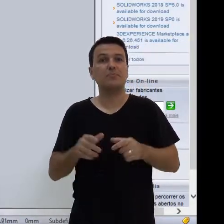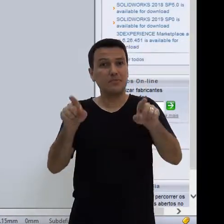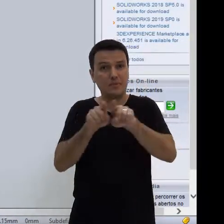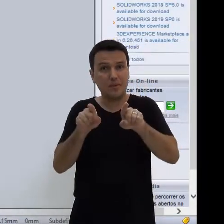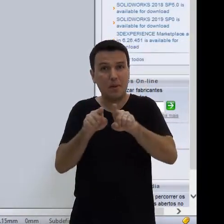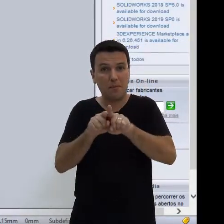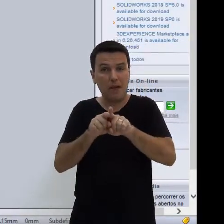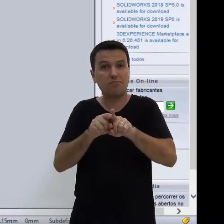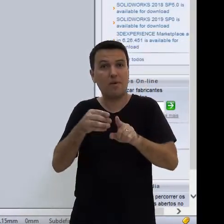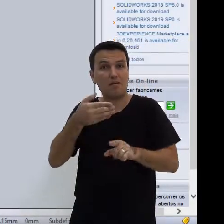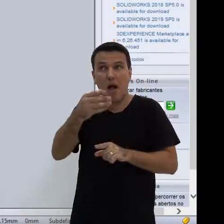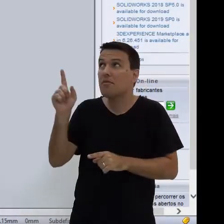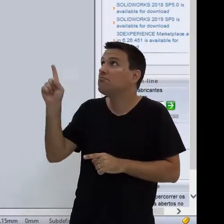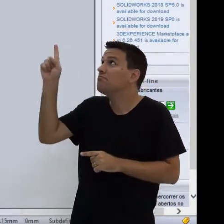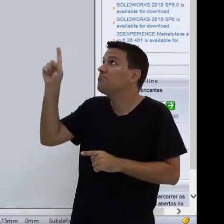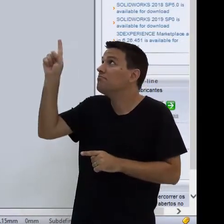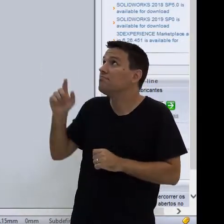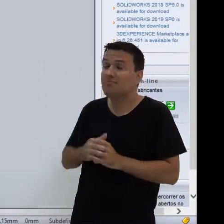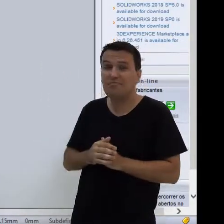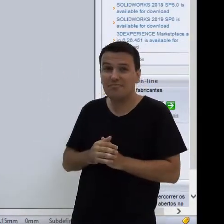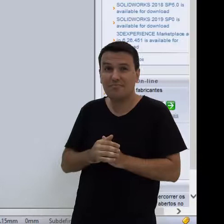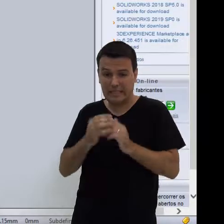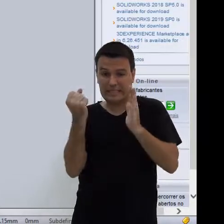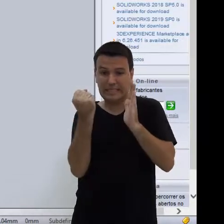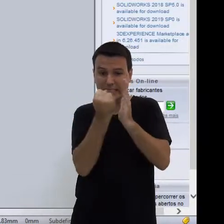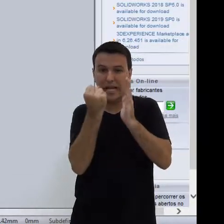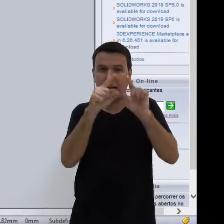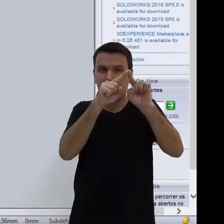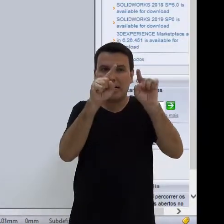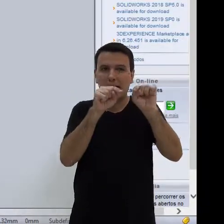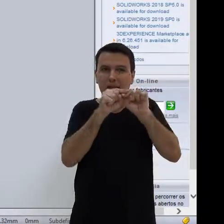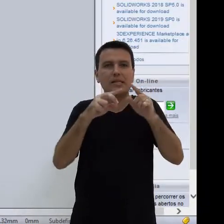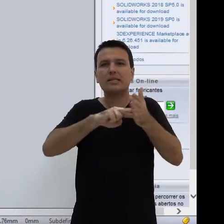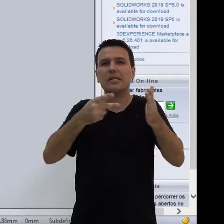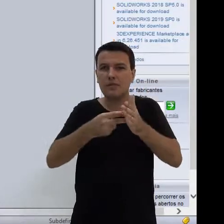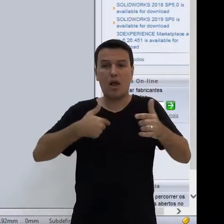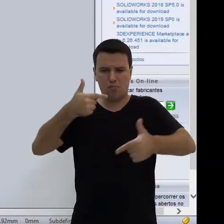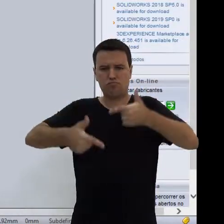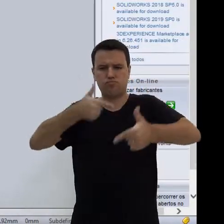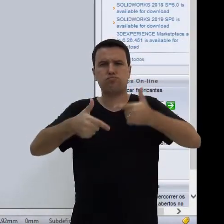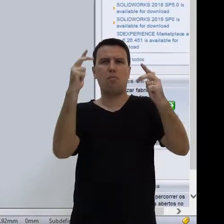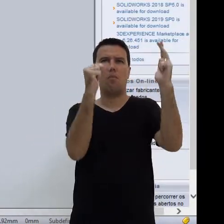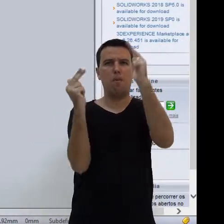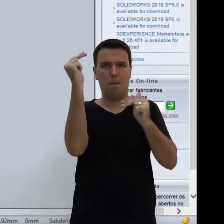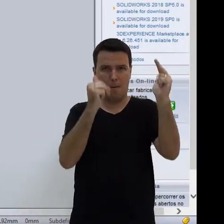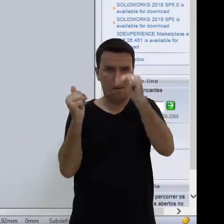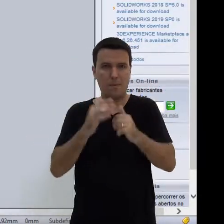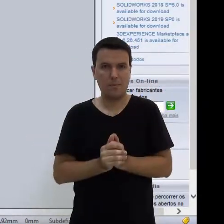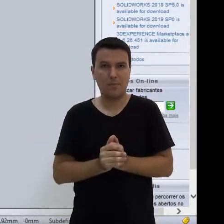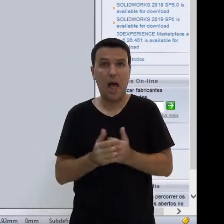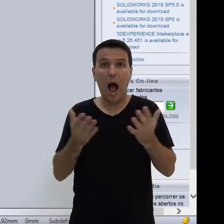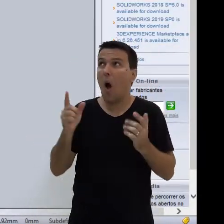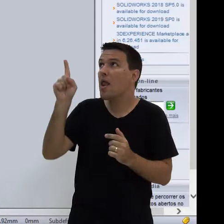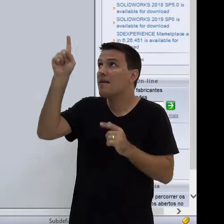E aparece esse símbolo aqui, dizendo então que eu estou trabalhando em um esboço. Com a ferramenta